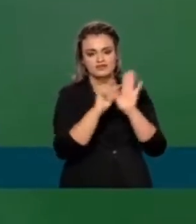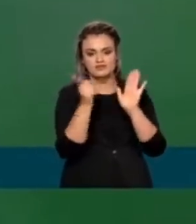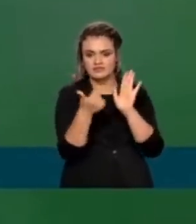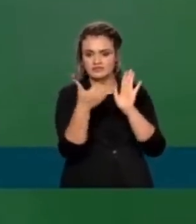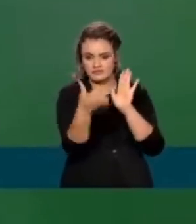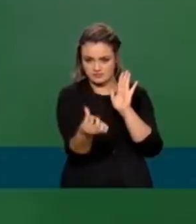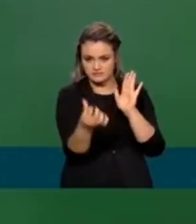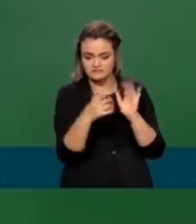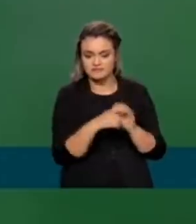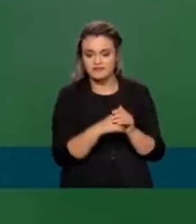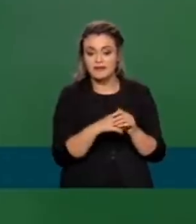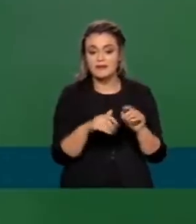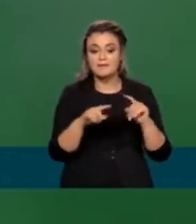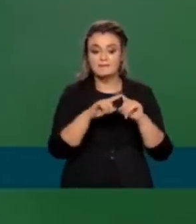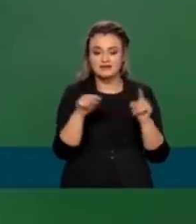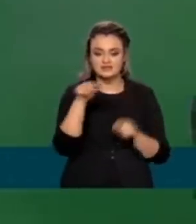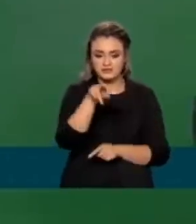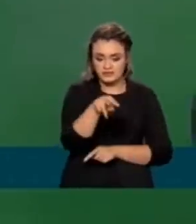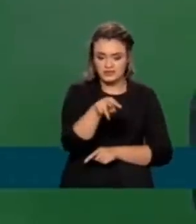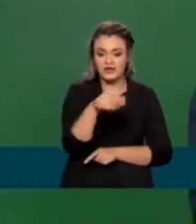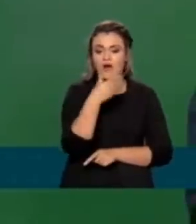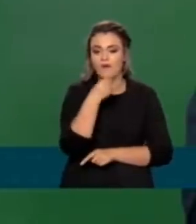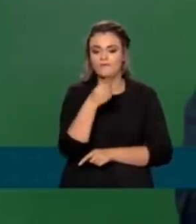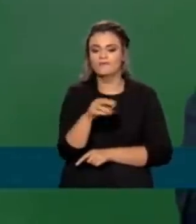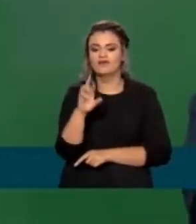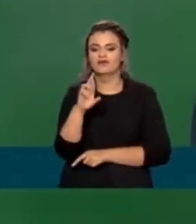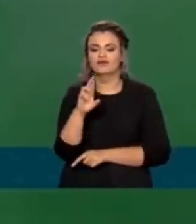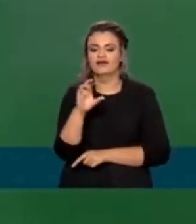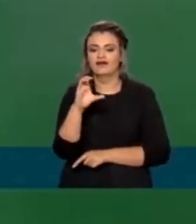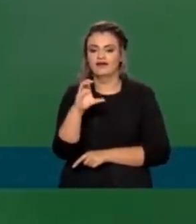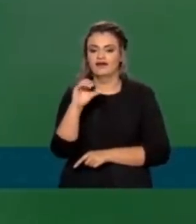Da mesma forma que o senhor Renildo Calheiros